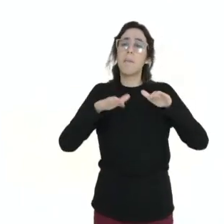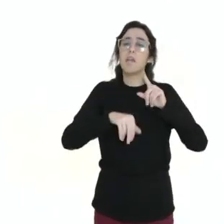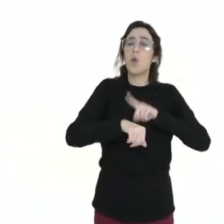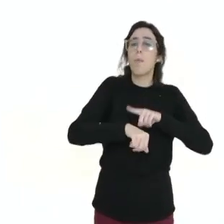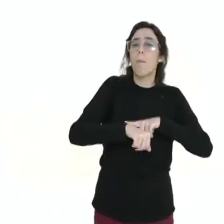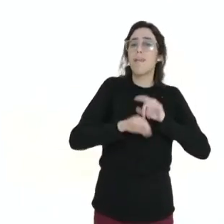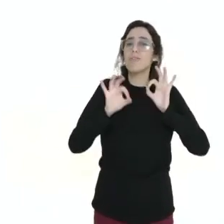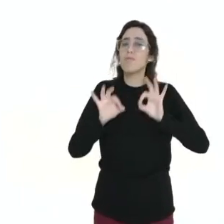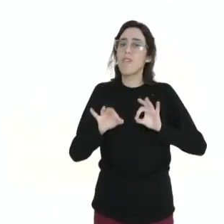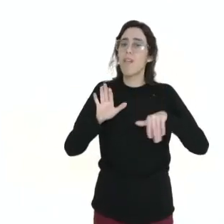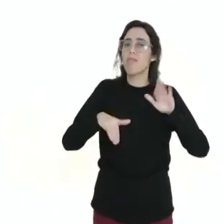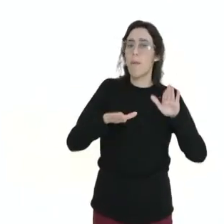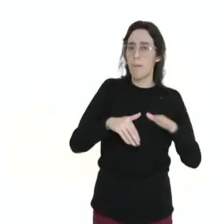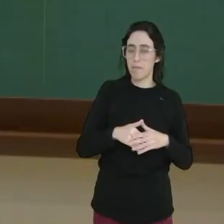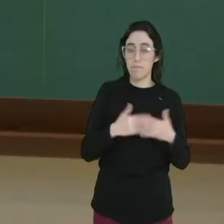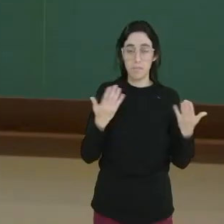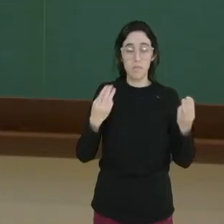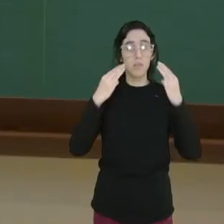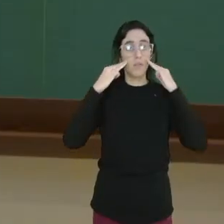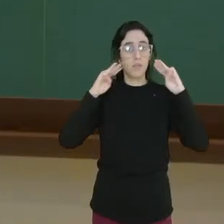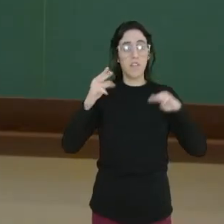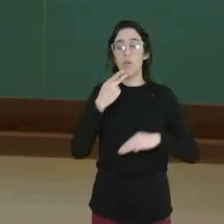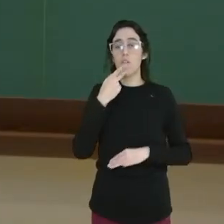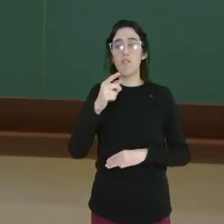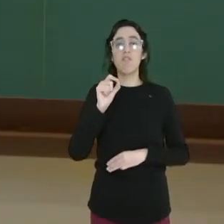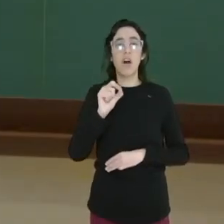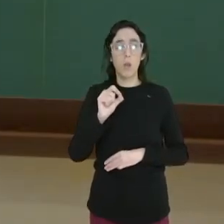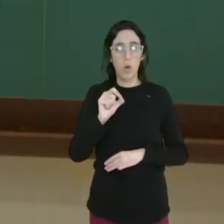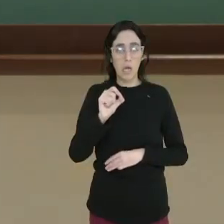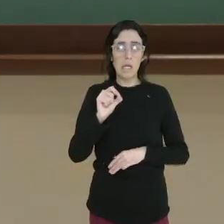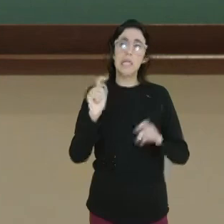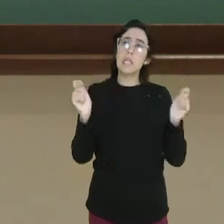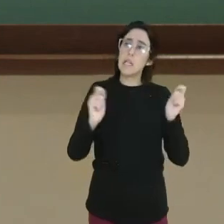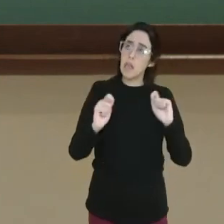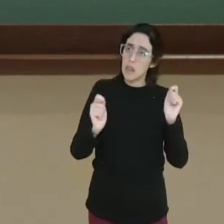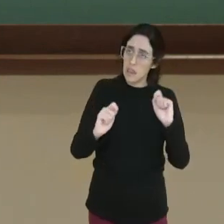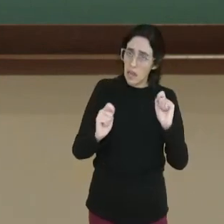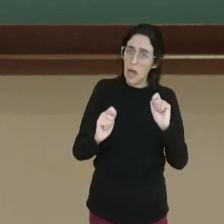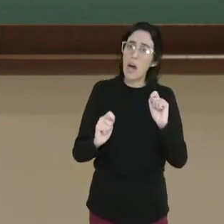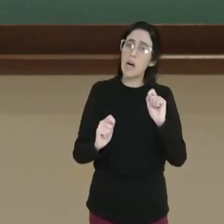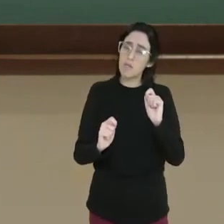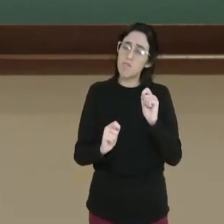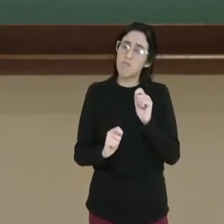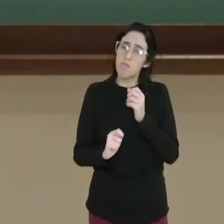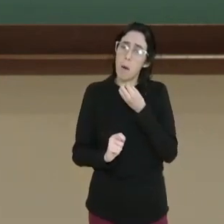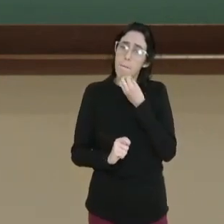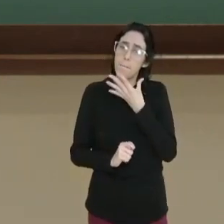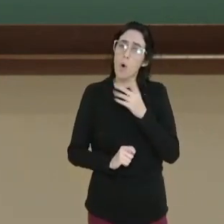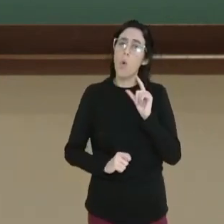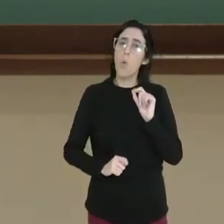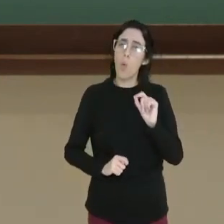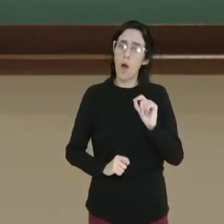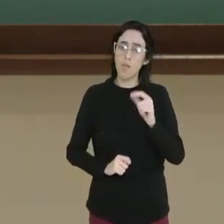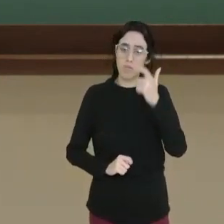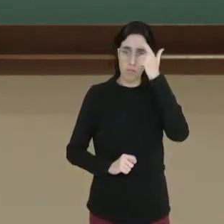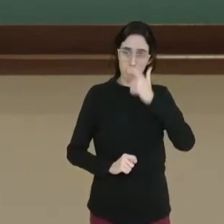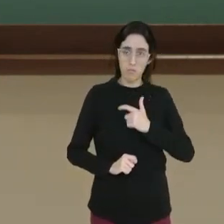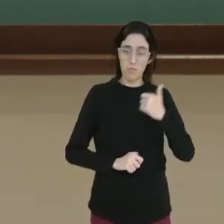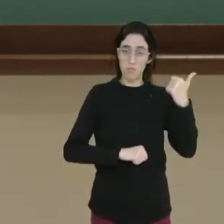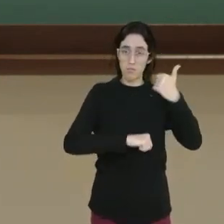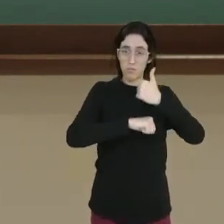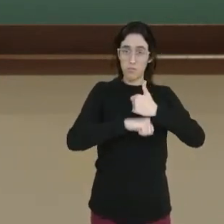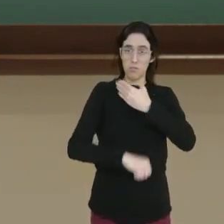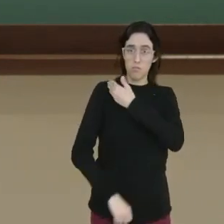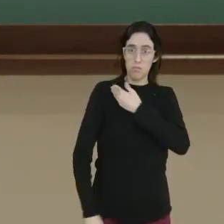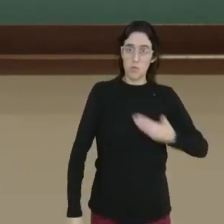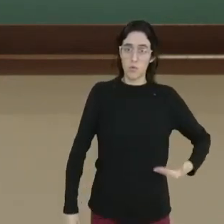com o Maquiavel, é bacana, é interessante que o político, o governante,